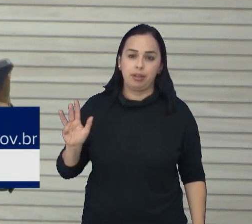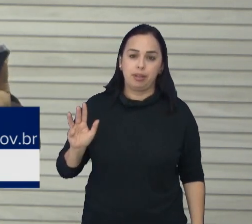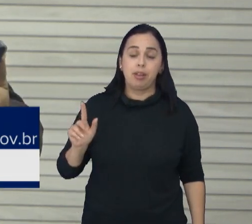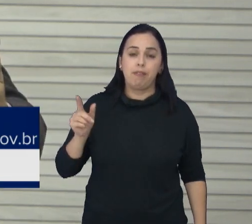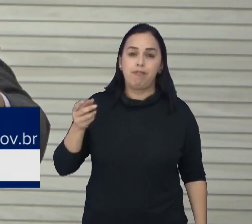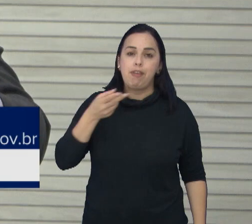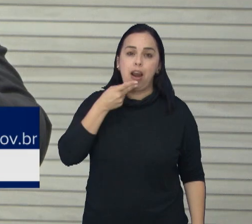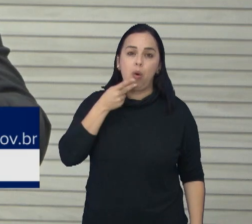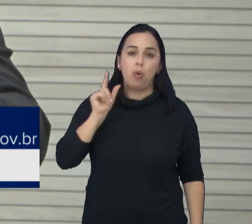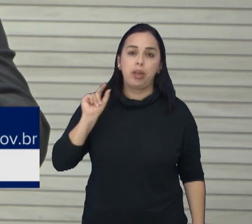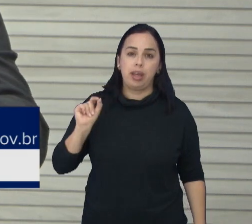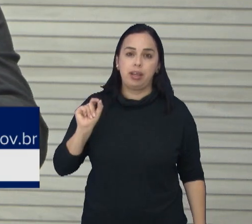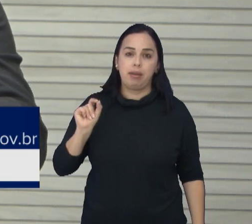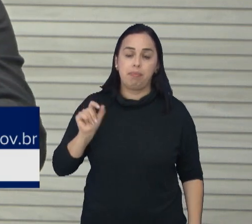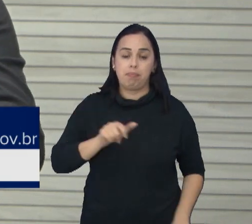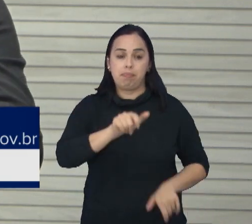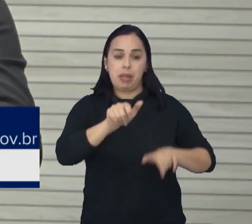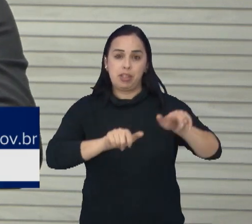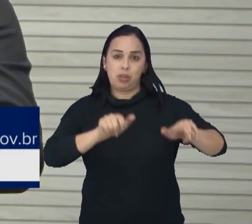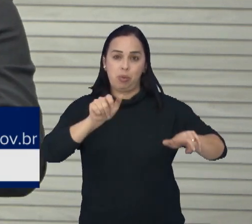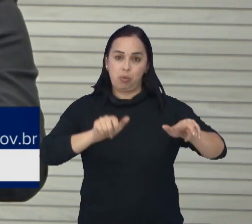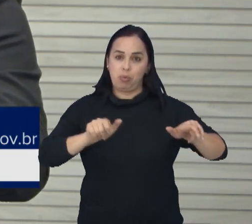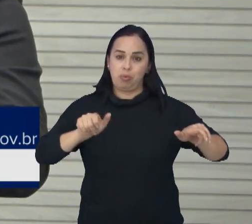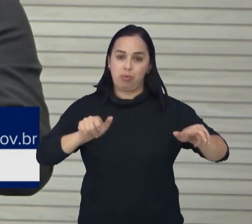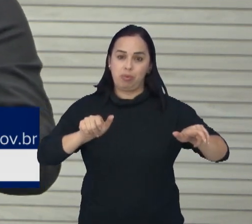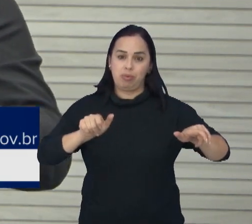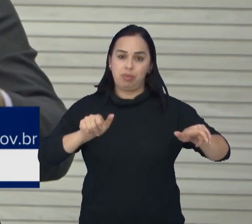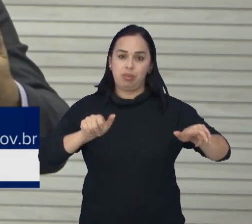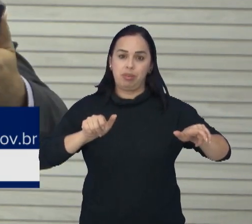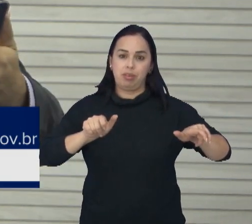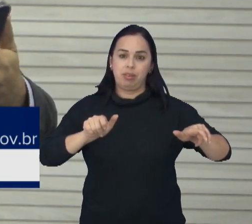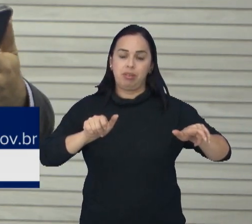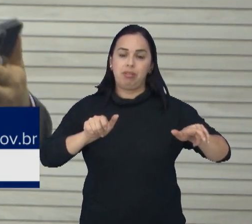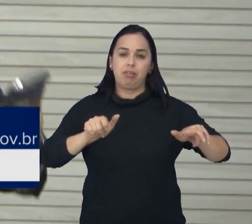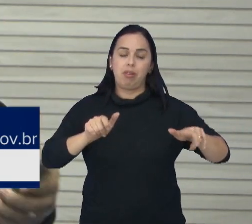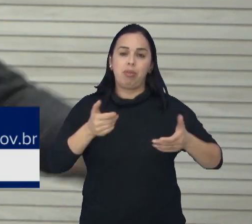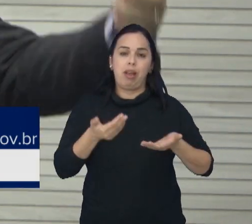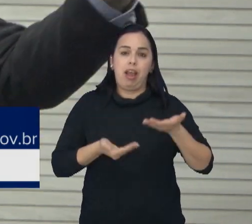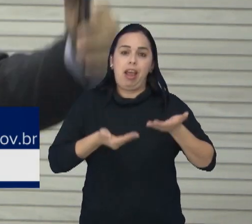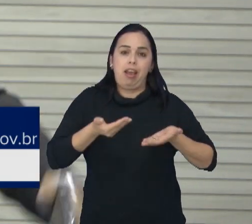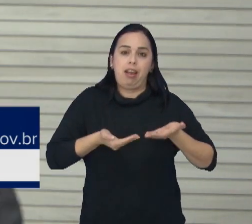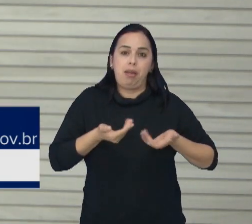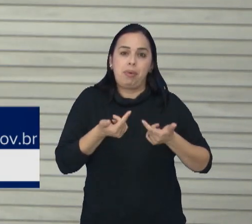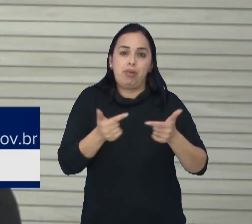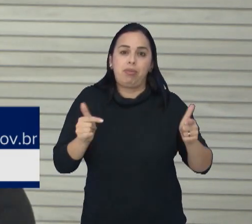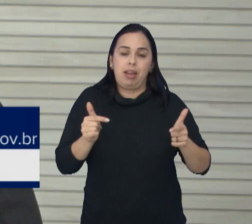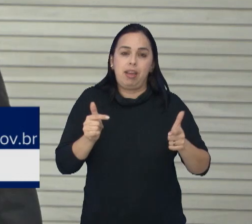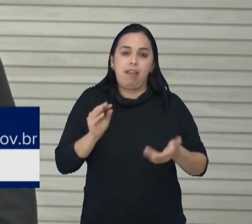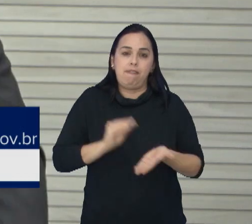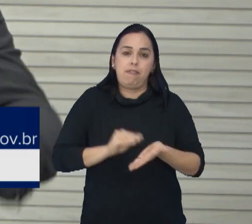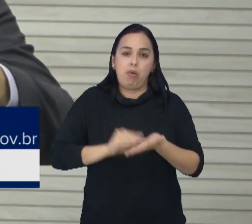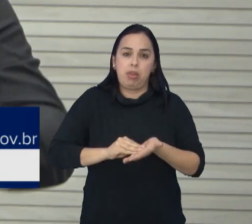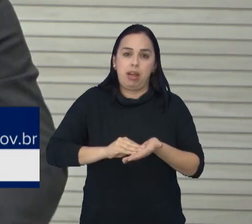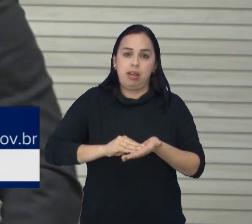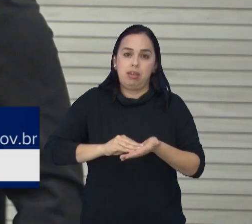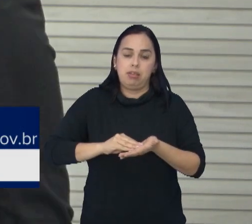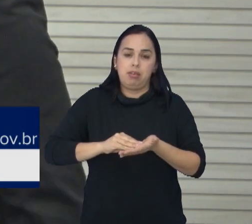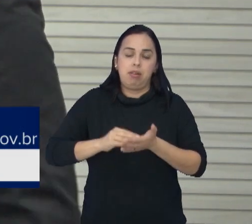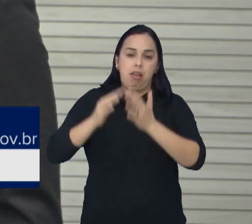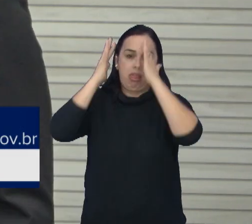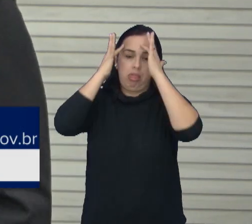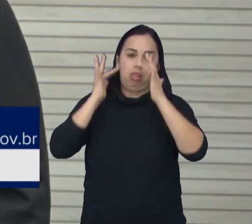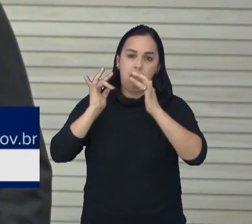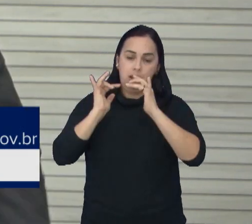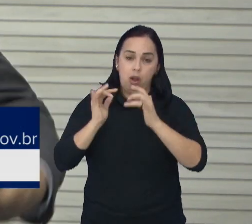que pessoas com transtorno mental têm desequilíbrio e falta de parafuso. Como que um presidente